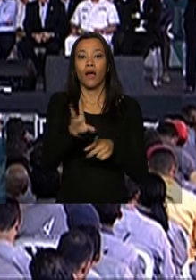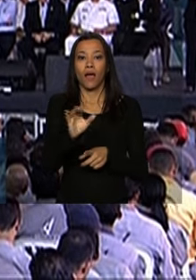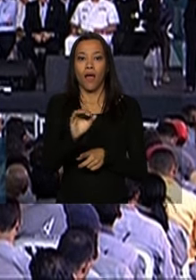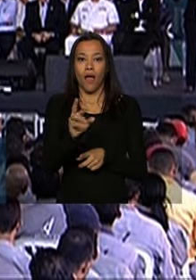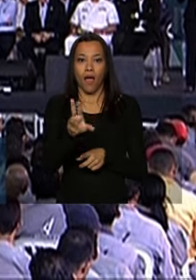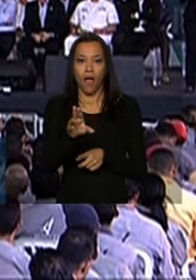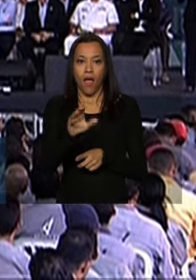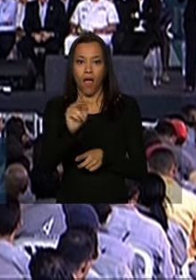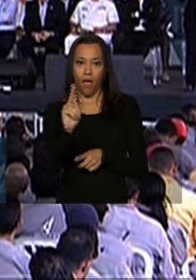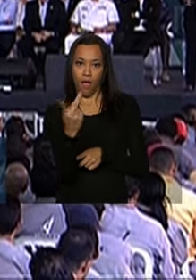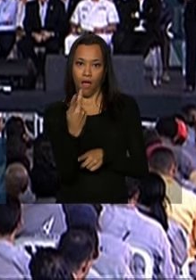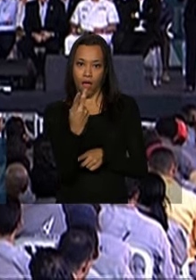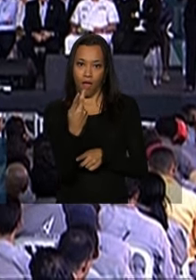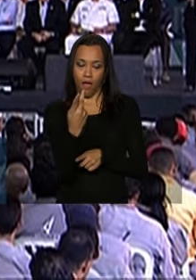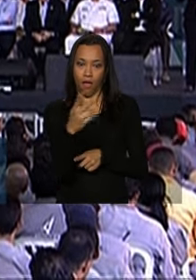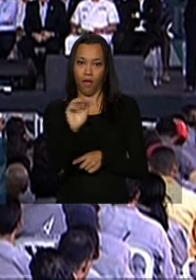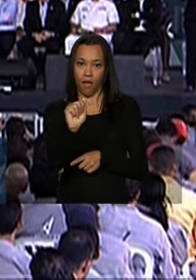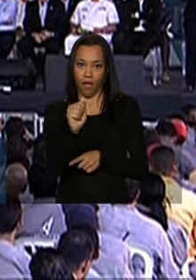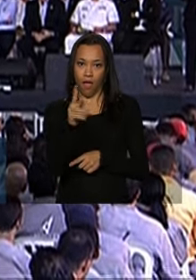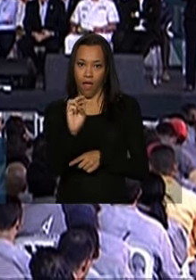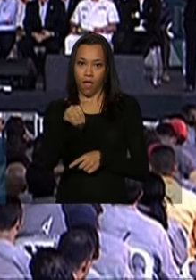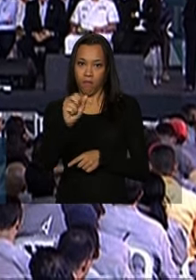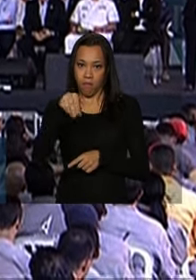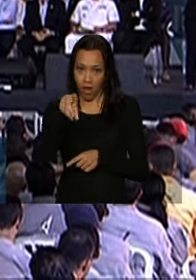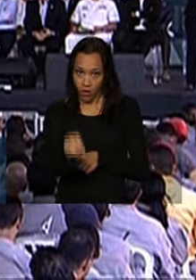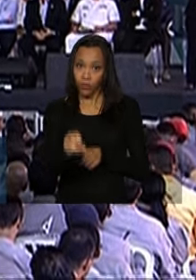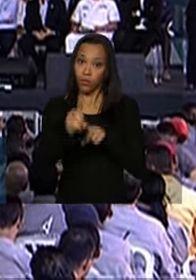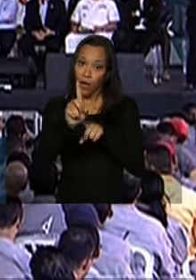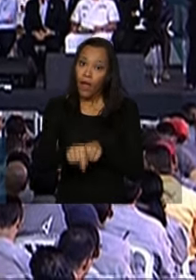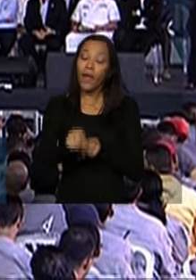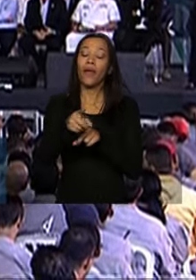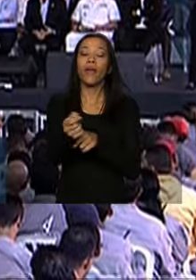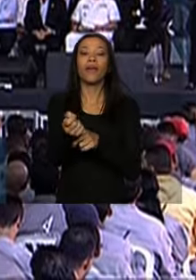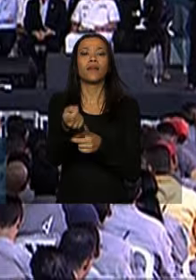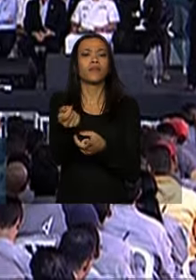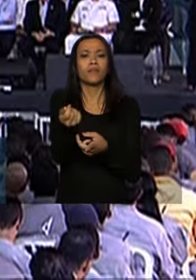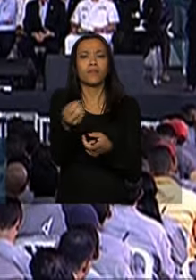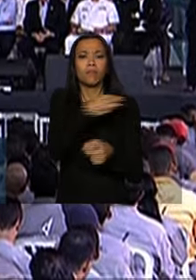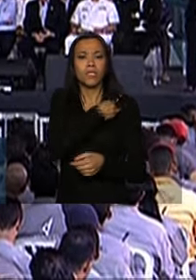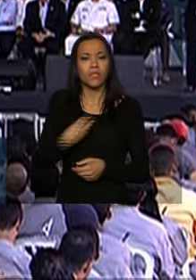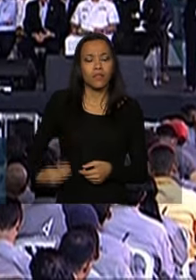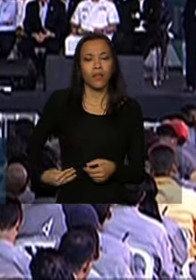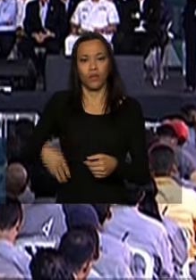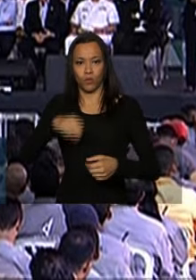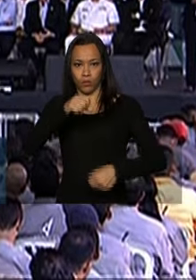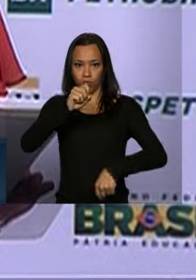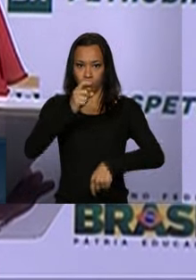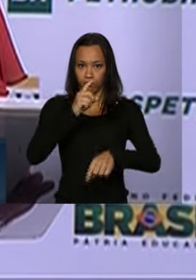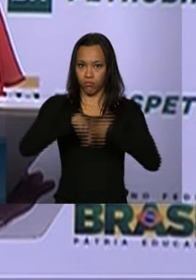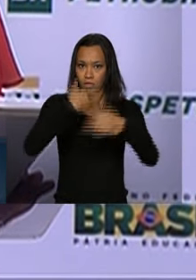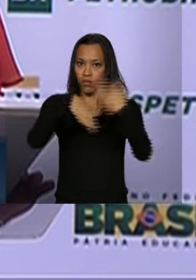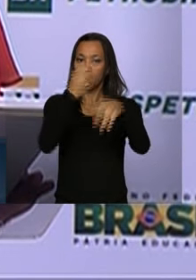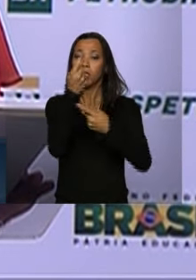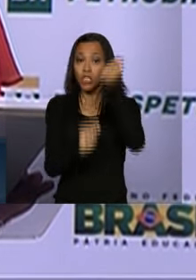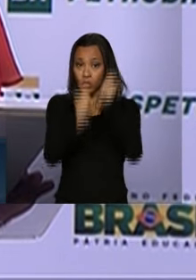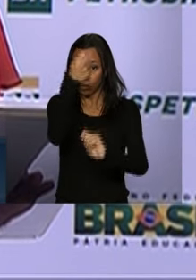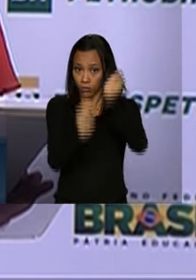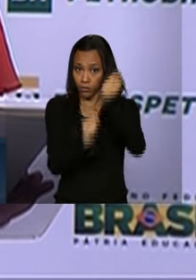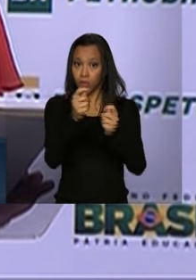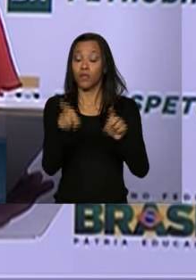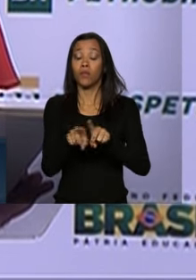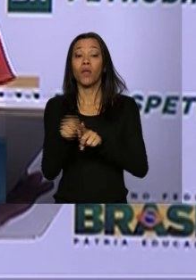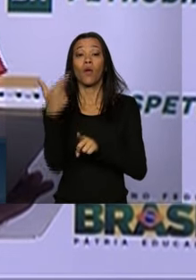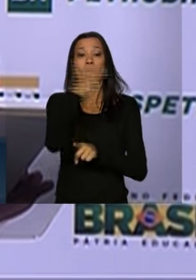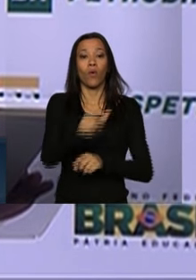um pernambucano, ministro do Desenvolvimento, Indústria e Comércio Exterior. Cumprimentar os